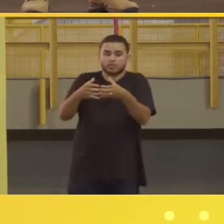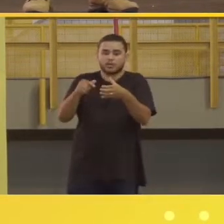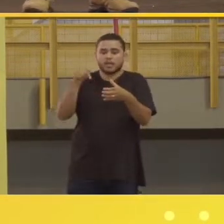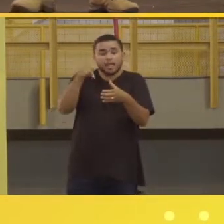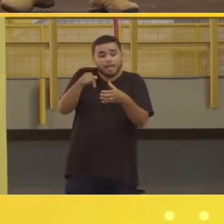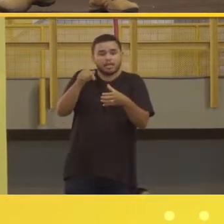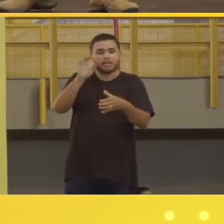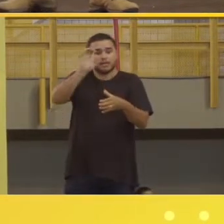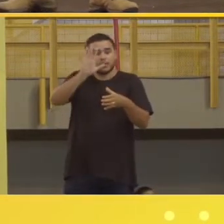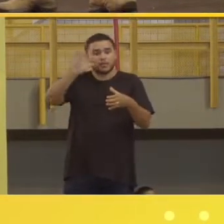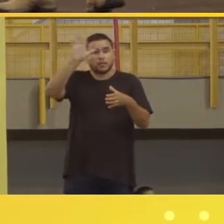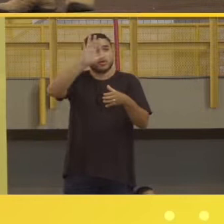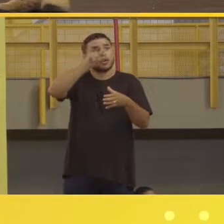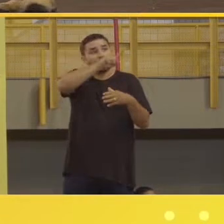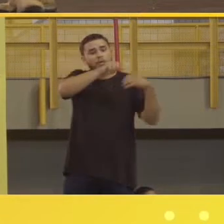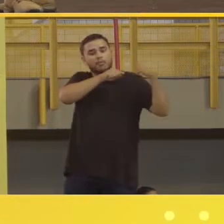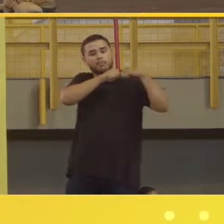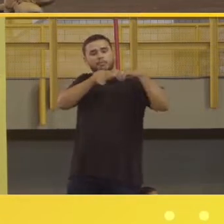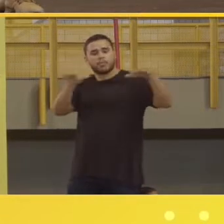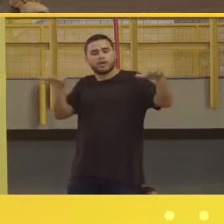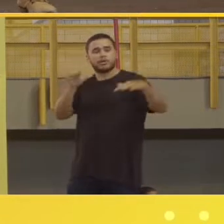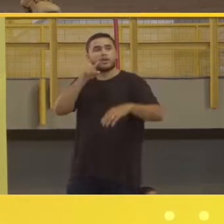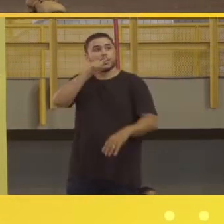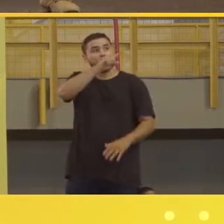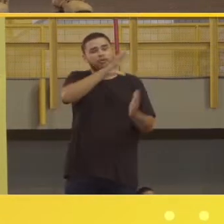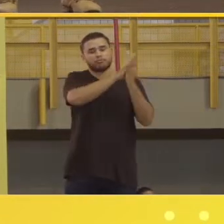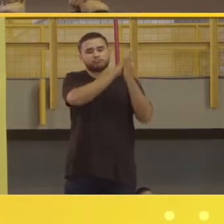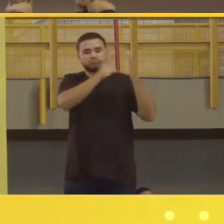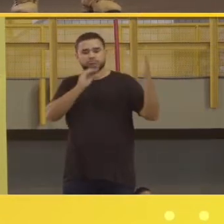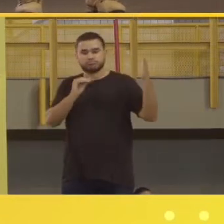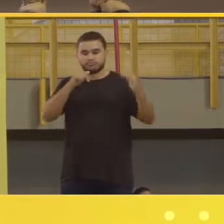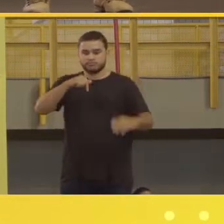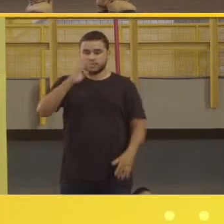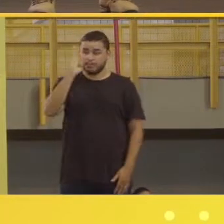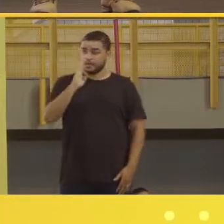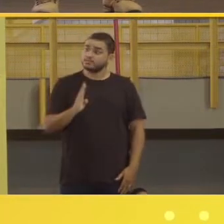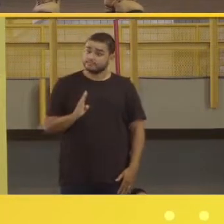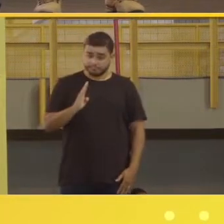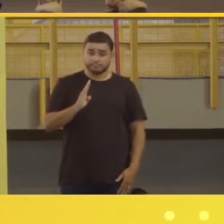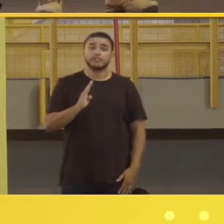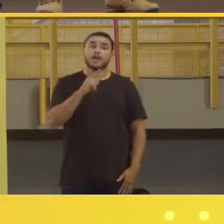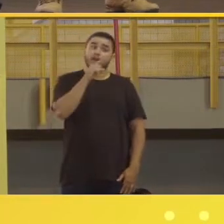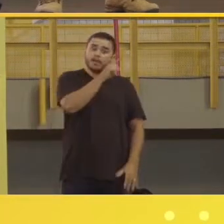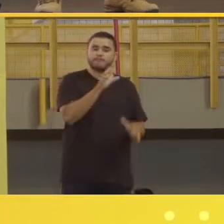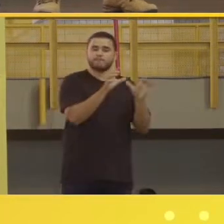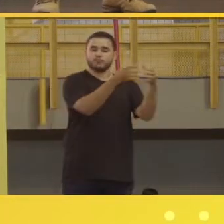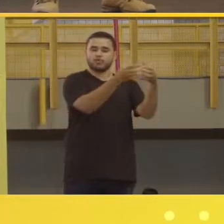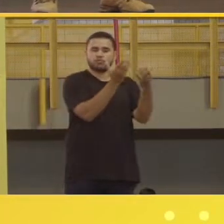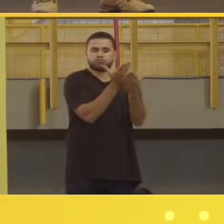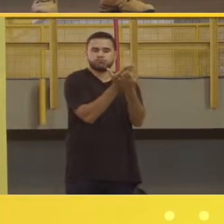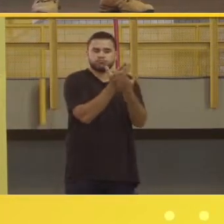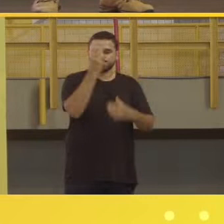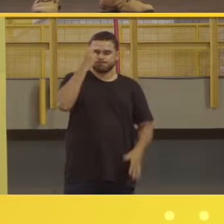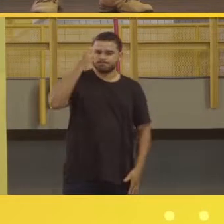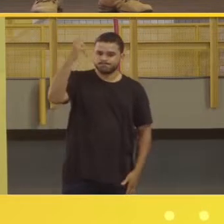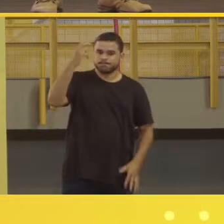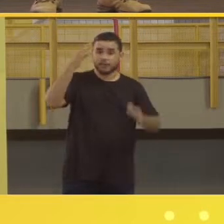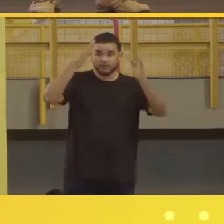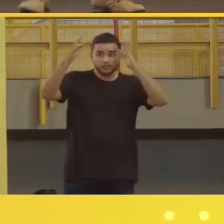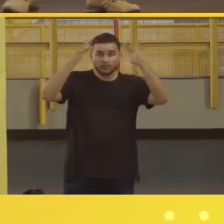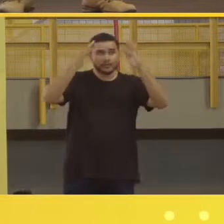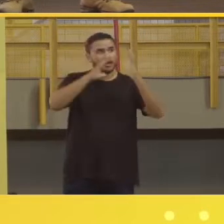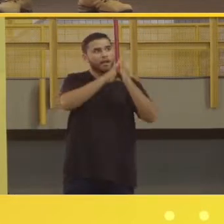Europa e que tiveram ampla e profunda influência de movimentos filosóficos significativos. Então, falar